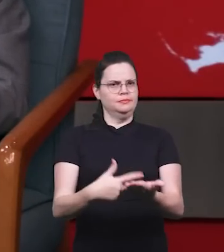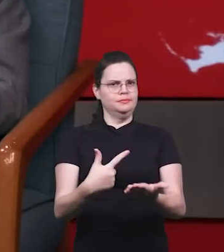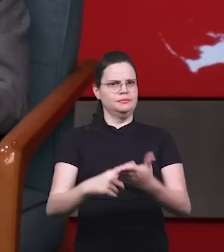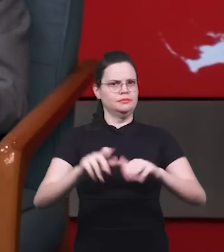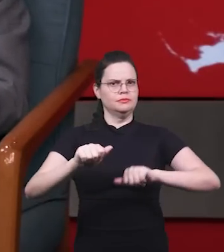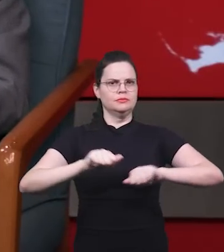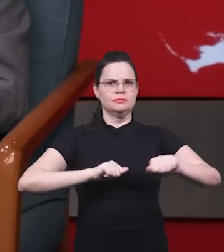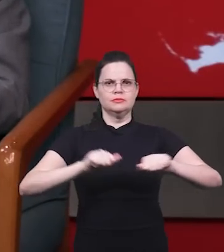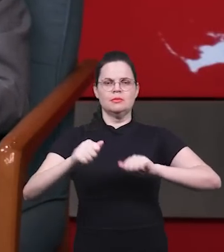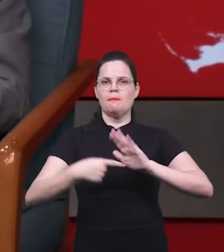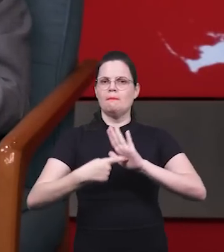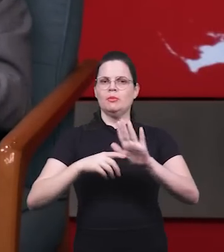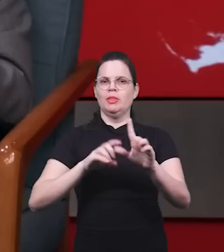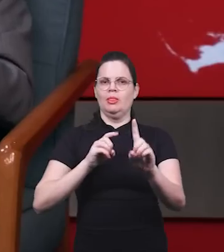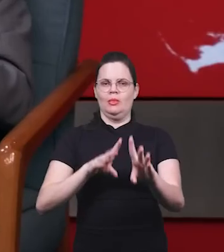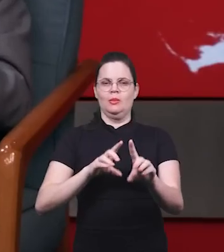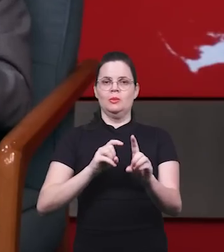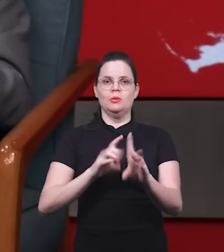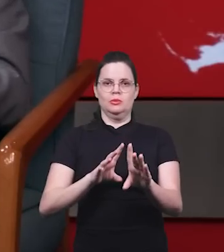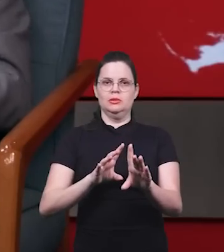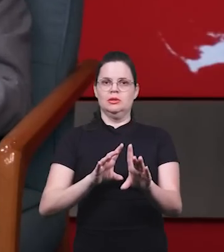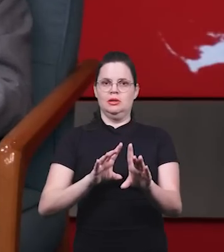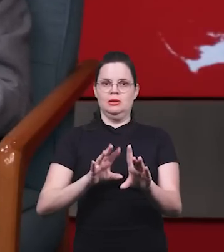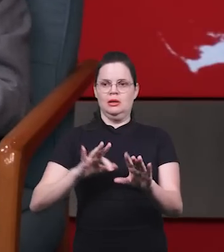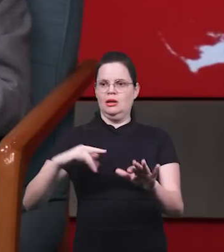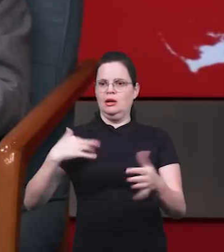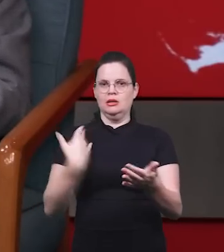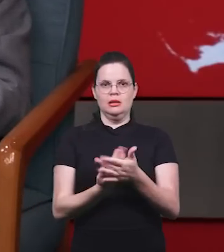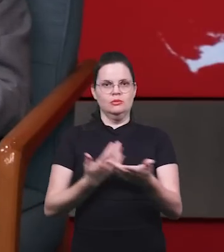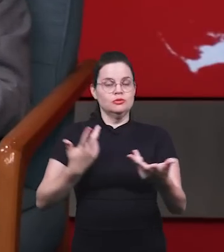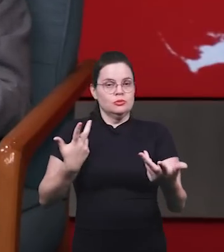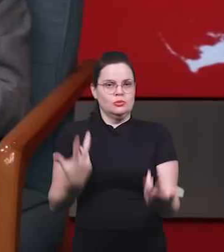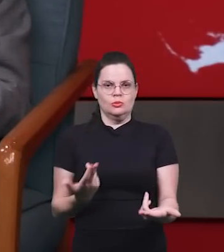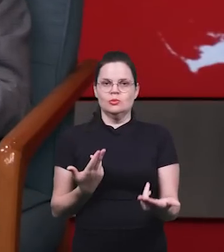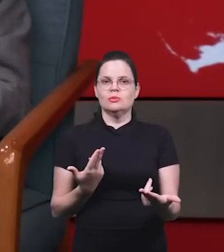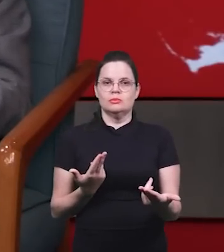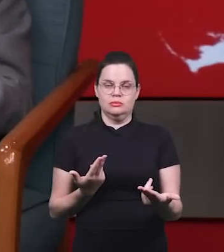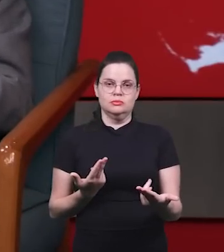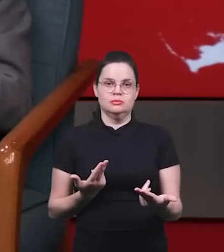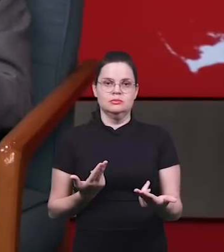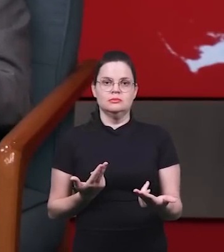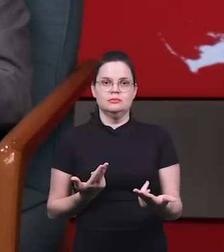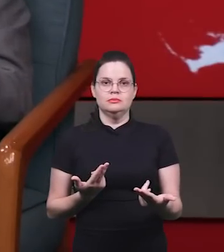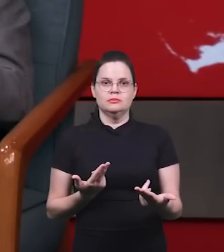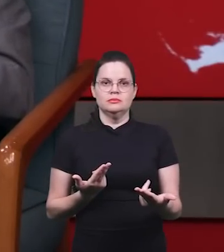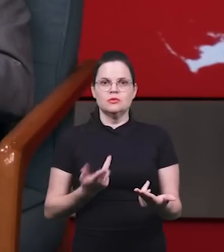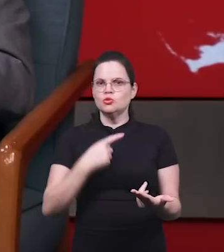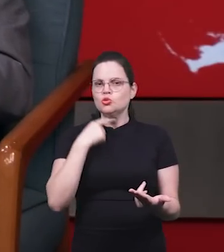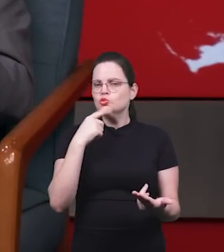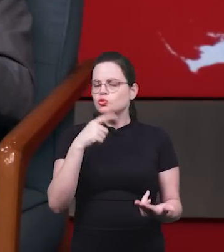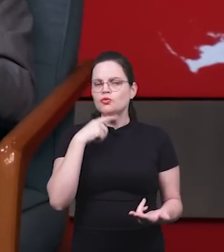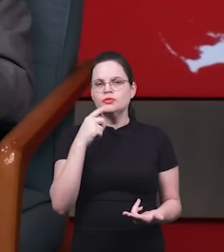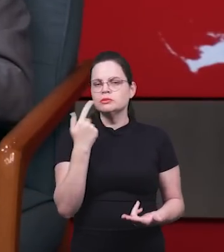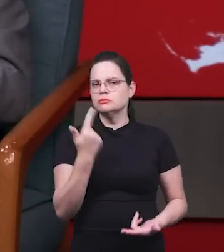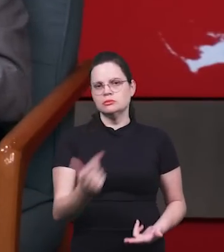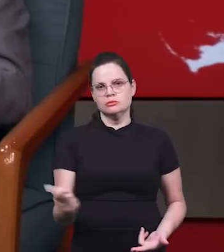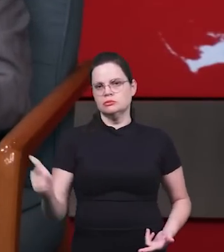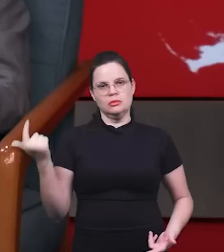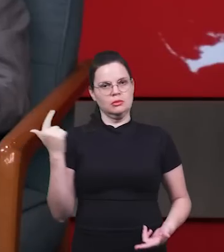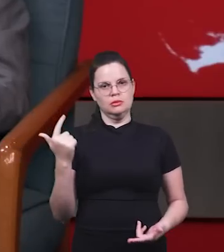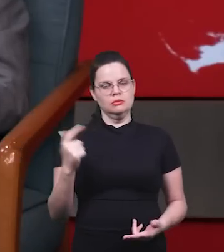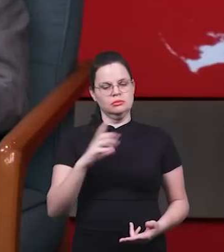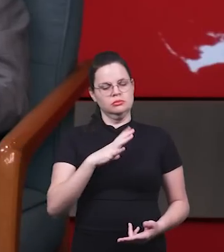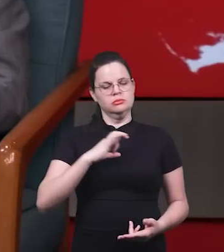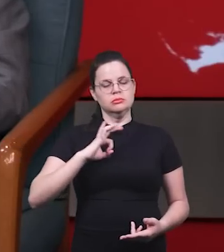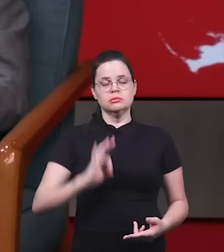que entender que é a doutrina que está diante de nós ainda nos dias de hoje. Não há dúvida